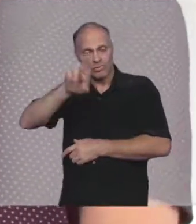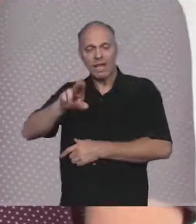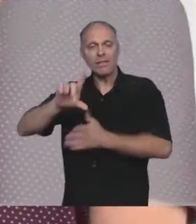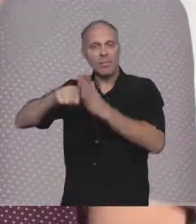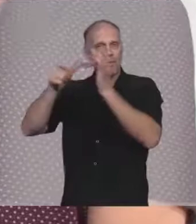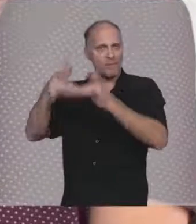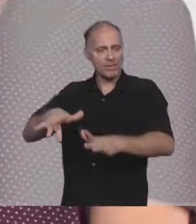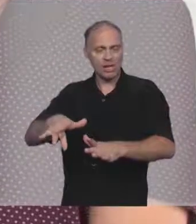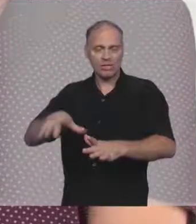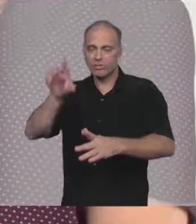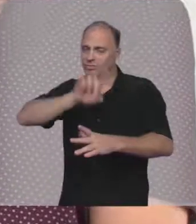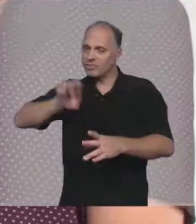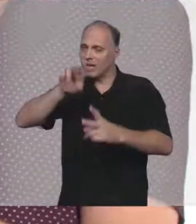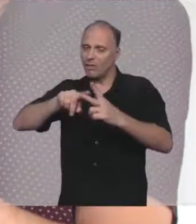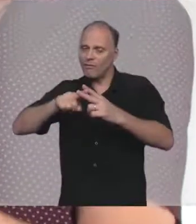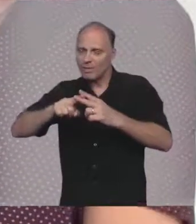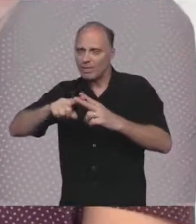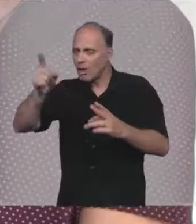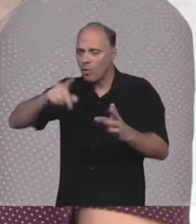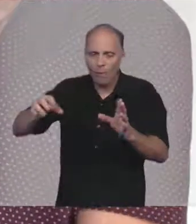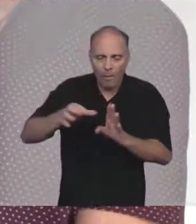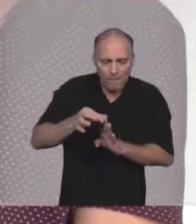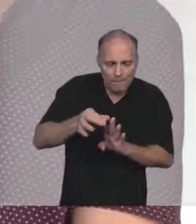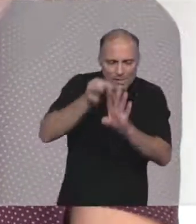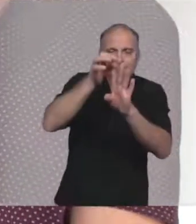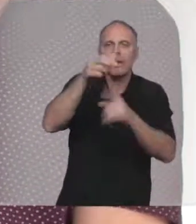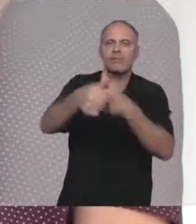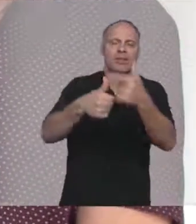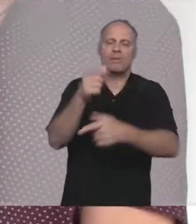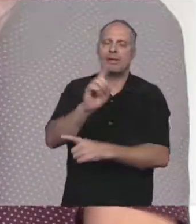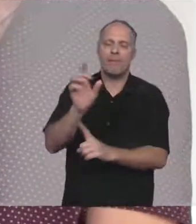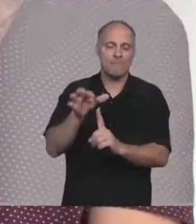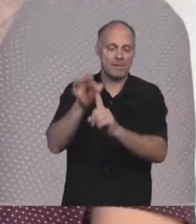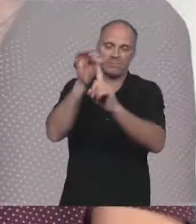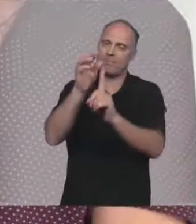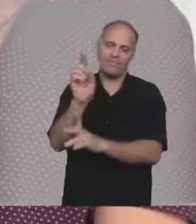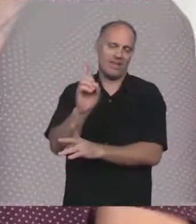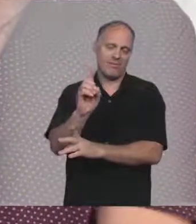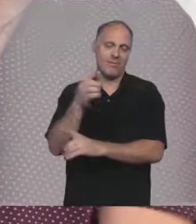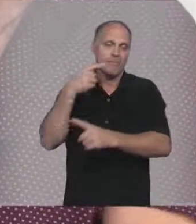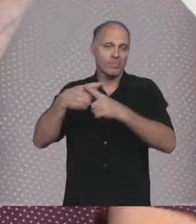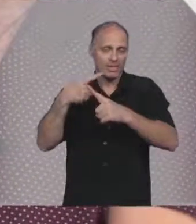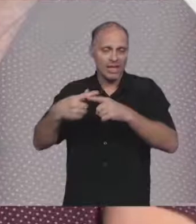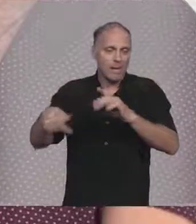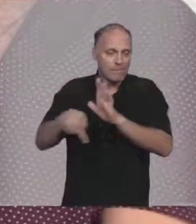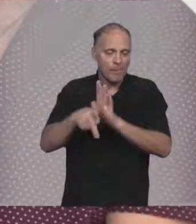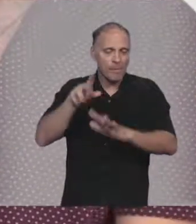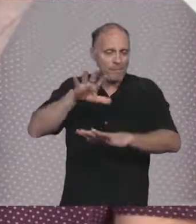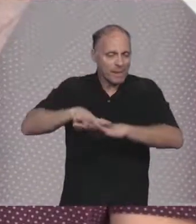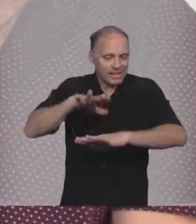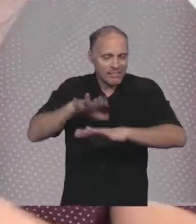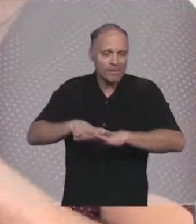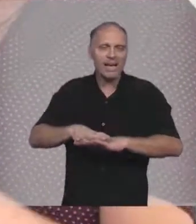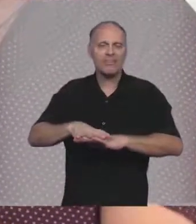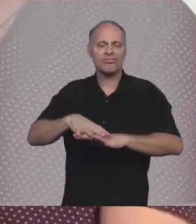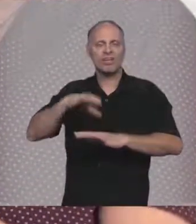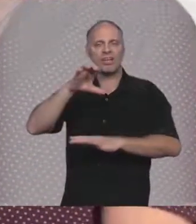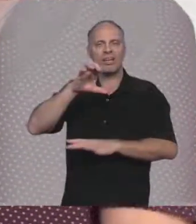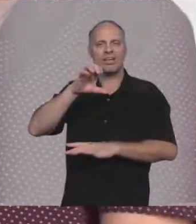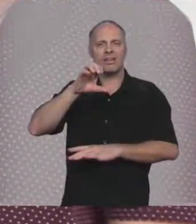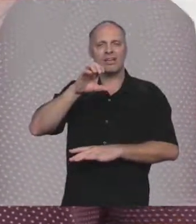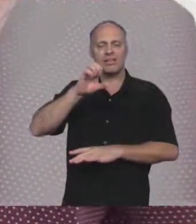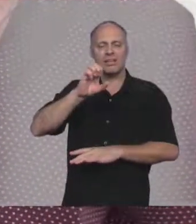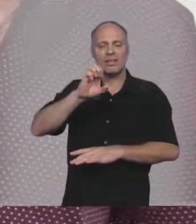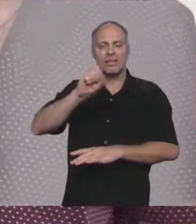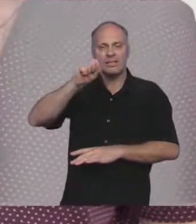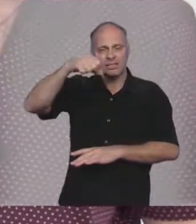mera ferramenta e não como eixo do trabalho, né? Porque ele tratava de forma super matemática, né, as